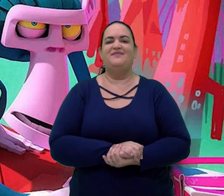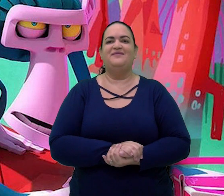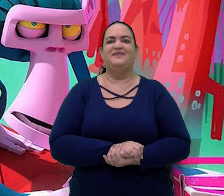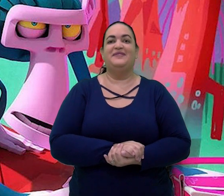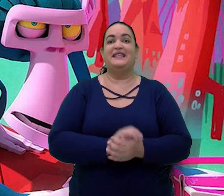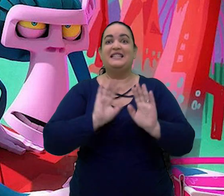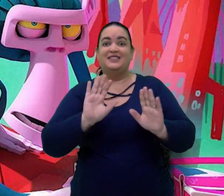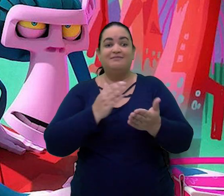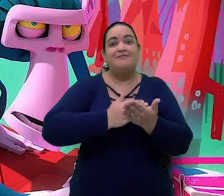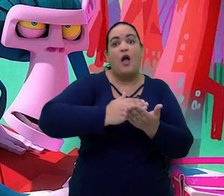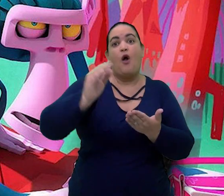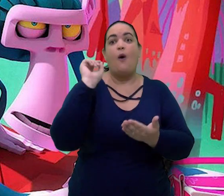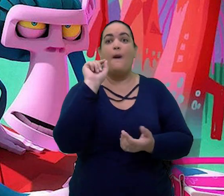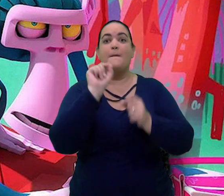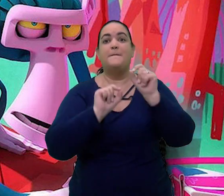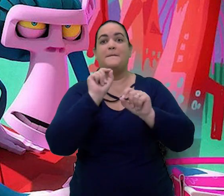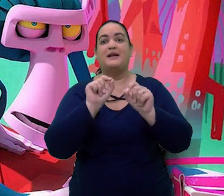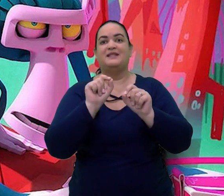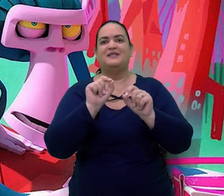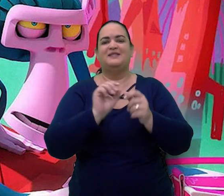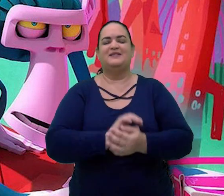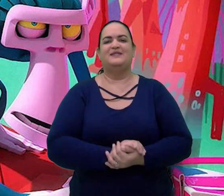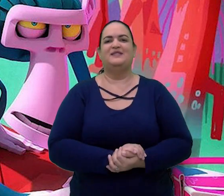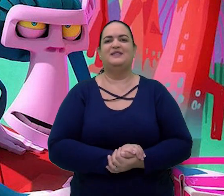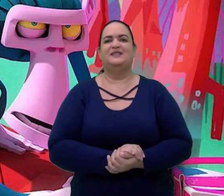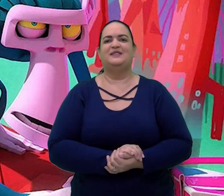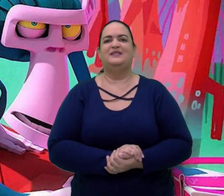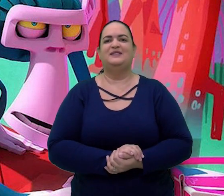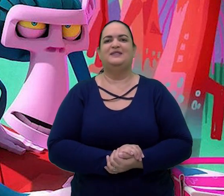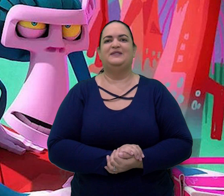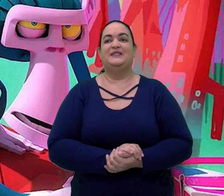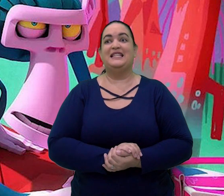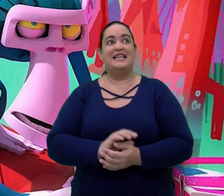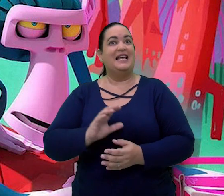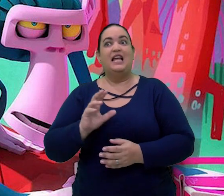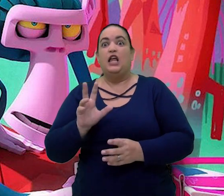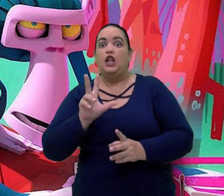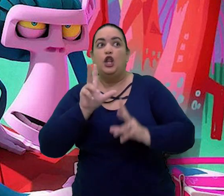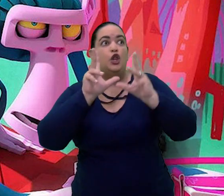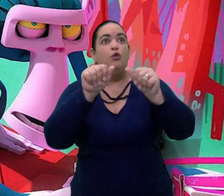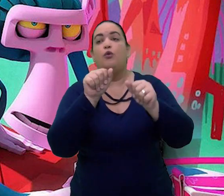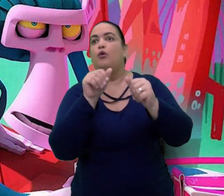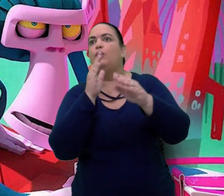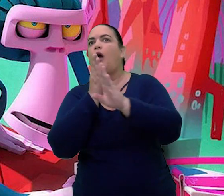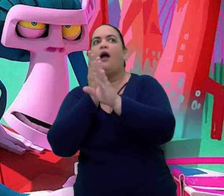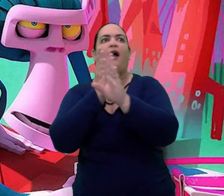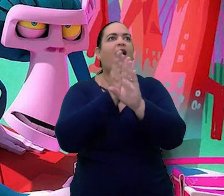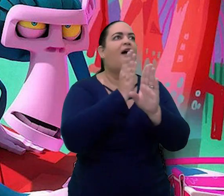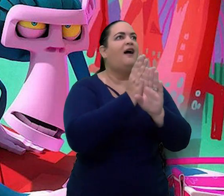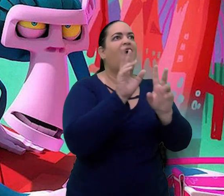a partir daí, ele vai usufruindo daquilo que vai sendo ofertado para ele. Além das novas tecnologias,